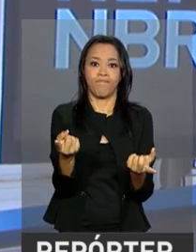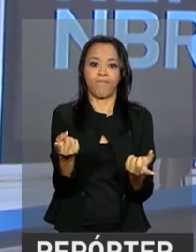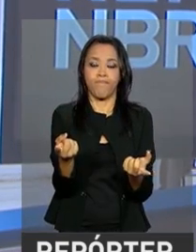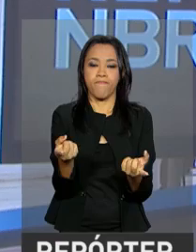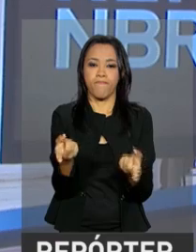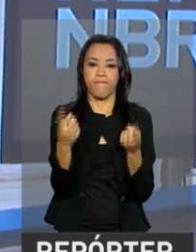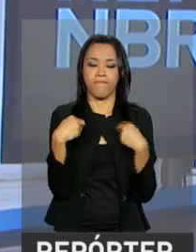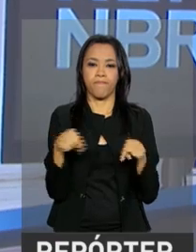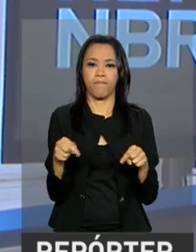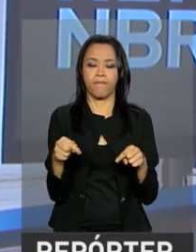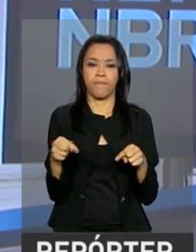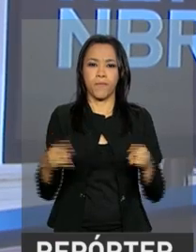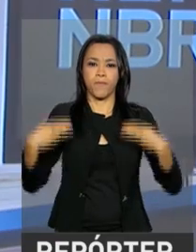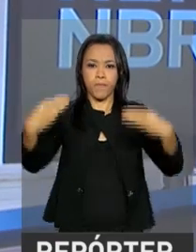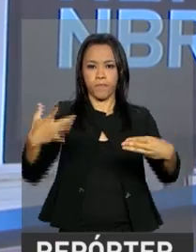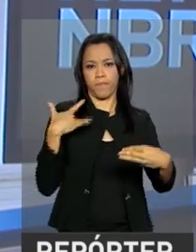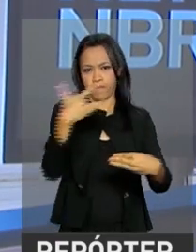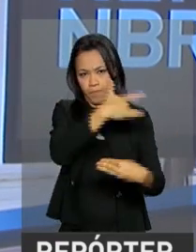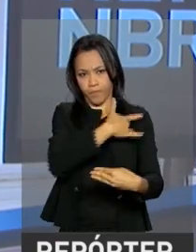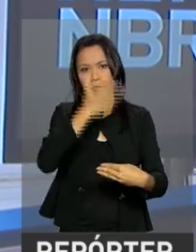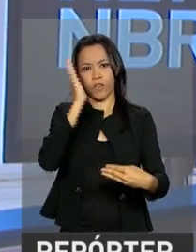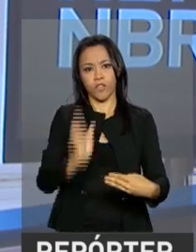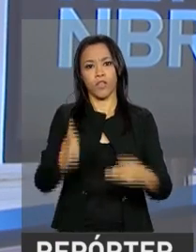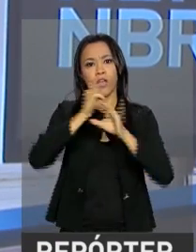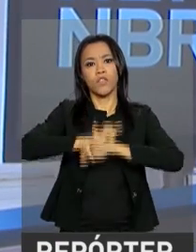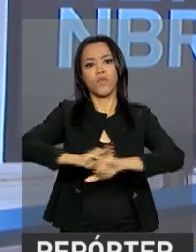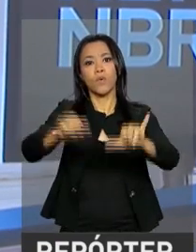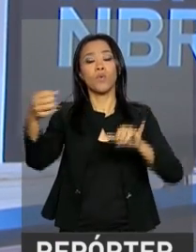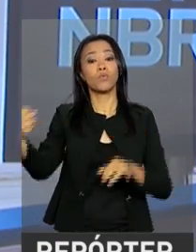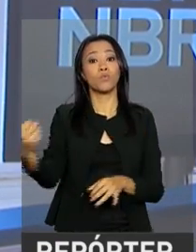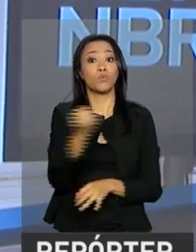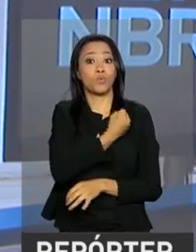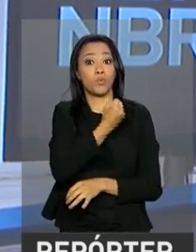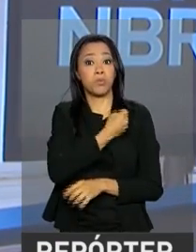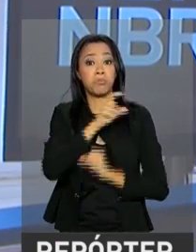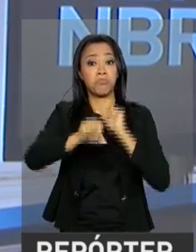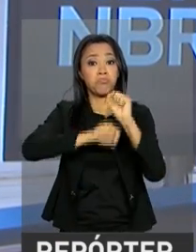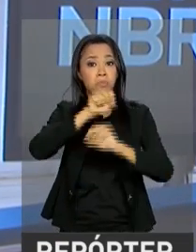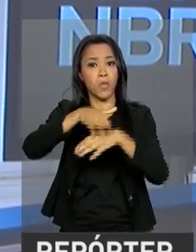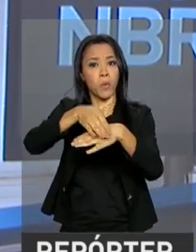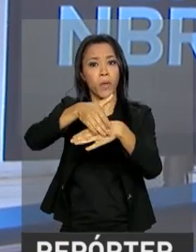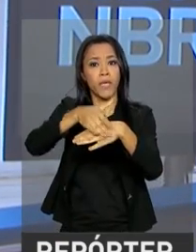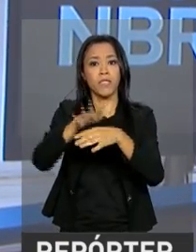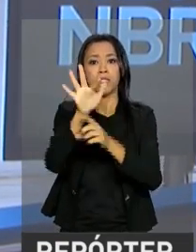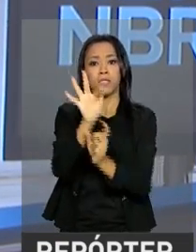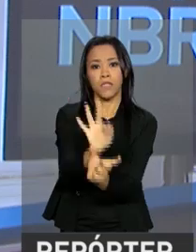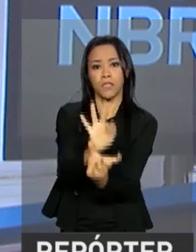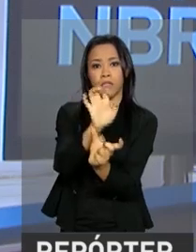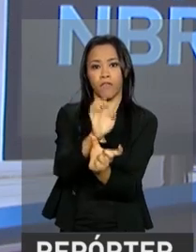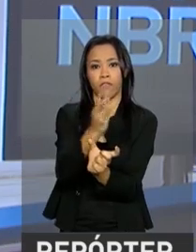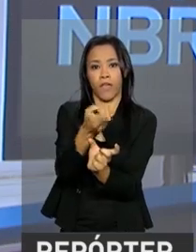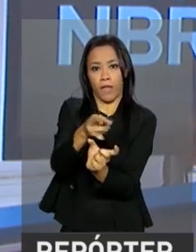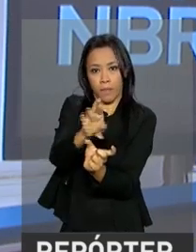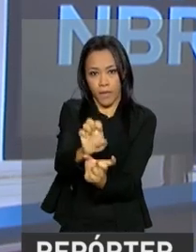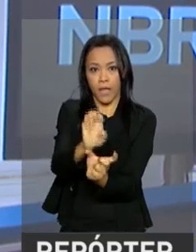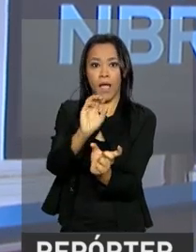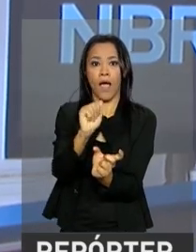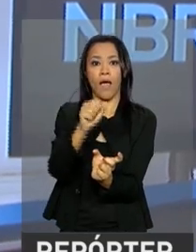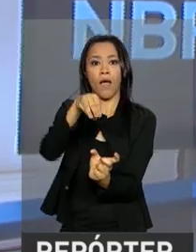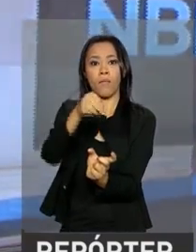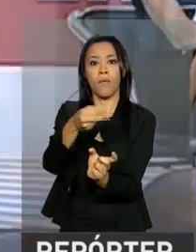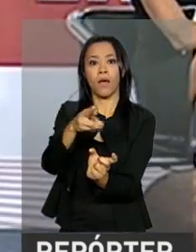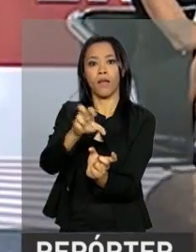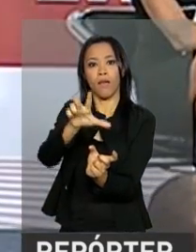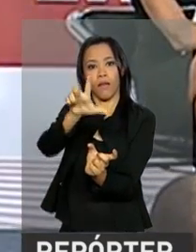e o Ministério da Saúde divulgou novos números da febre amarela mas antes disso a gente vai chamar ao vivo